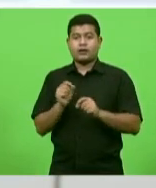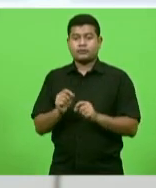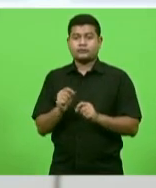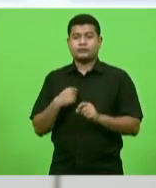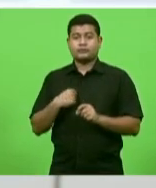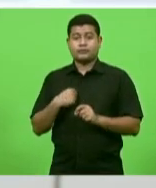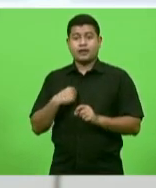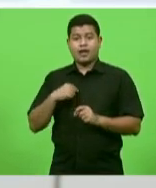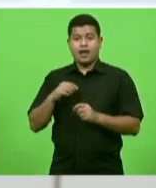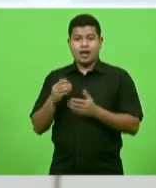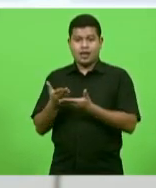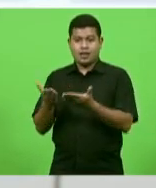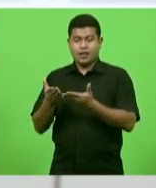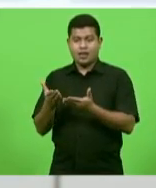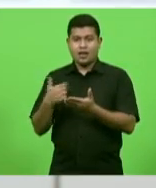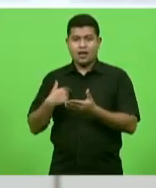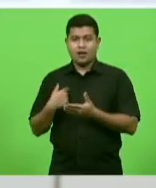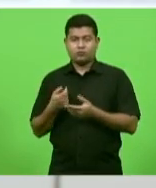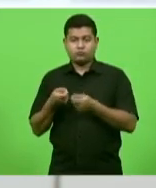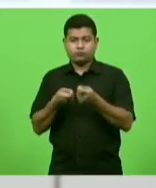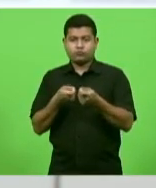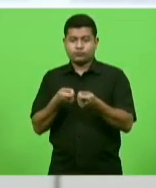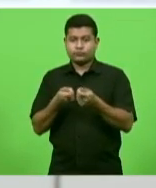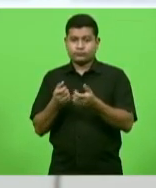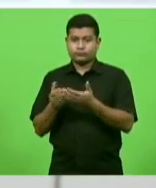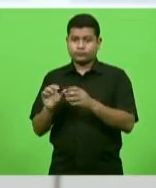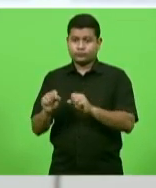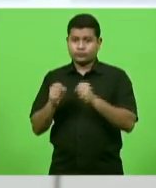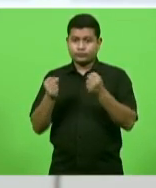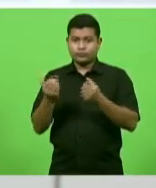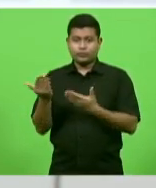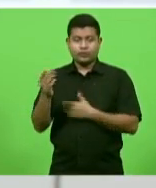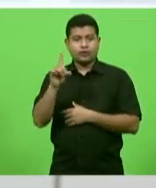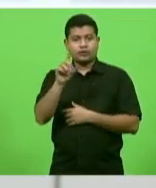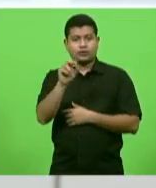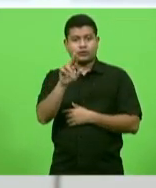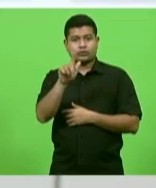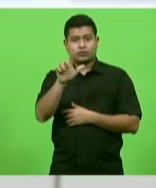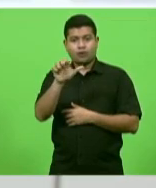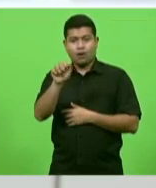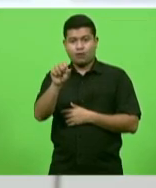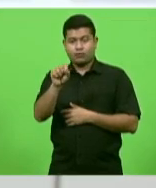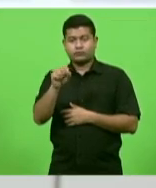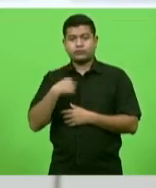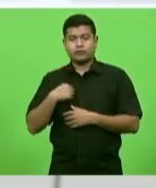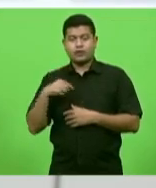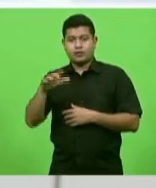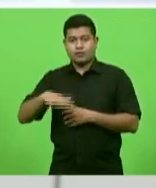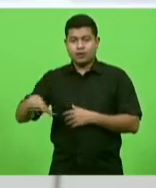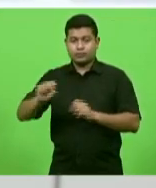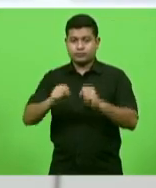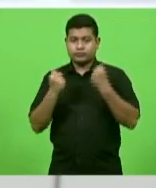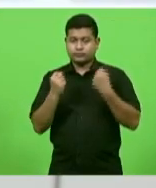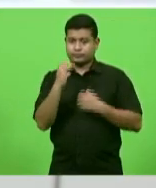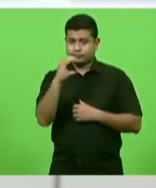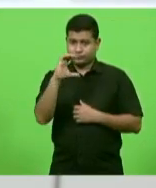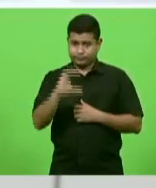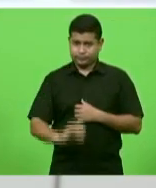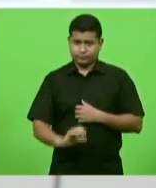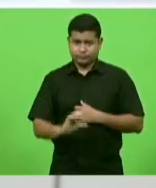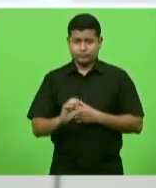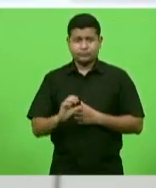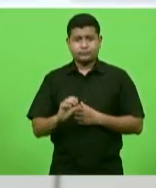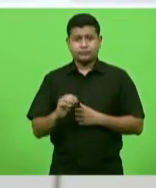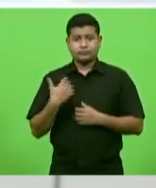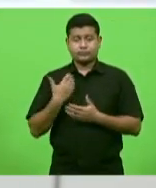direcionamento de esforços por parte do Senhor Douglas normas no âmbito da Defesa Civil para que e